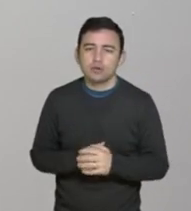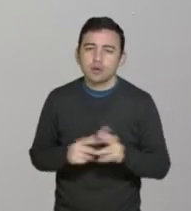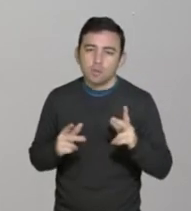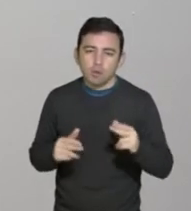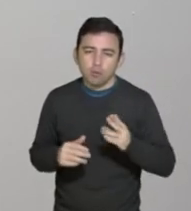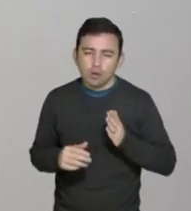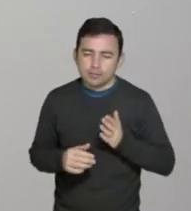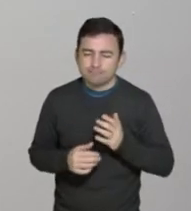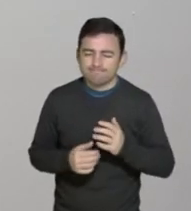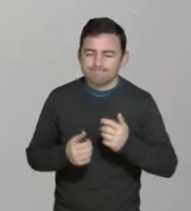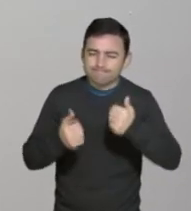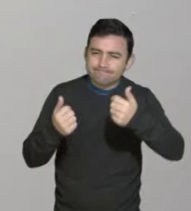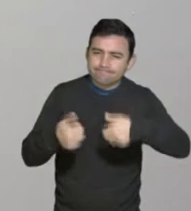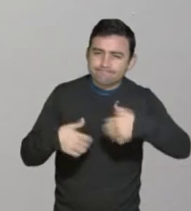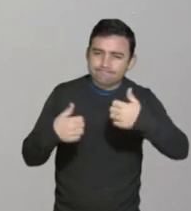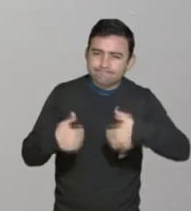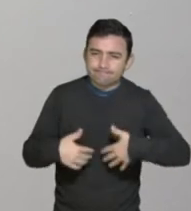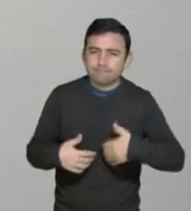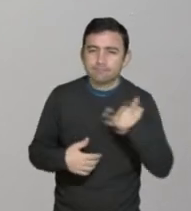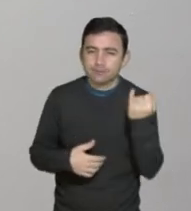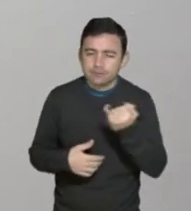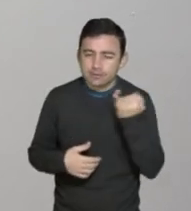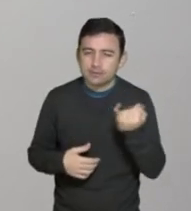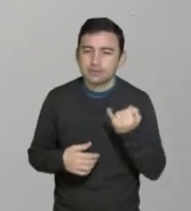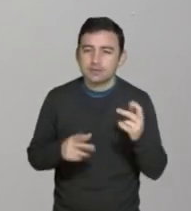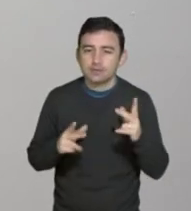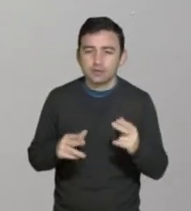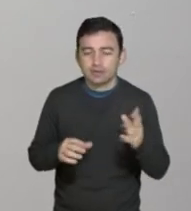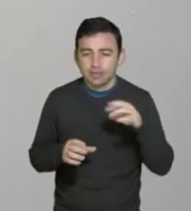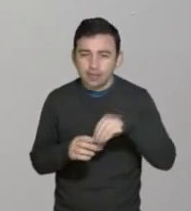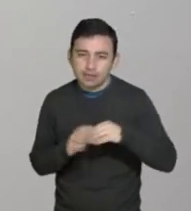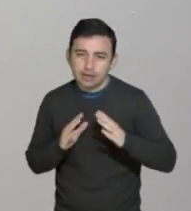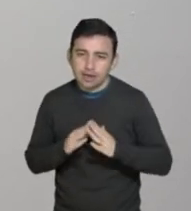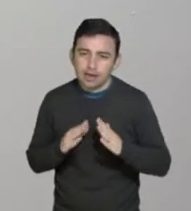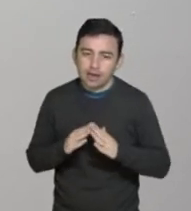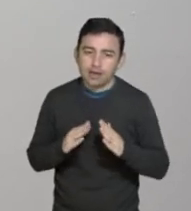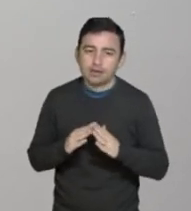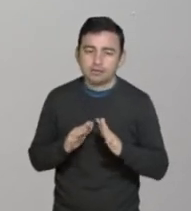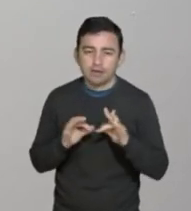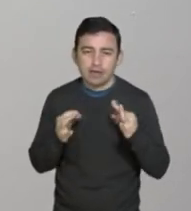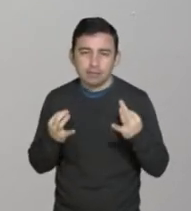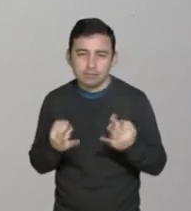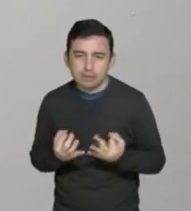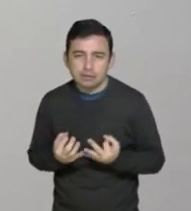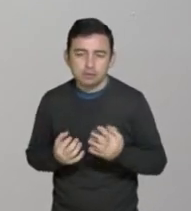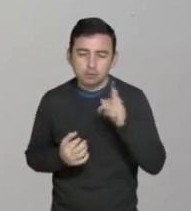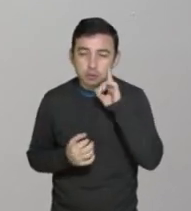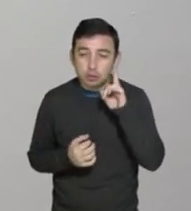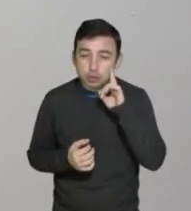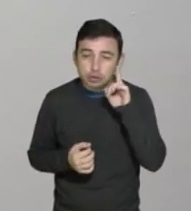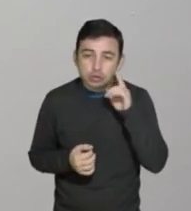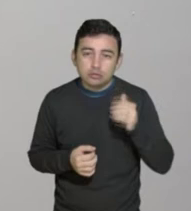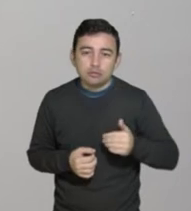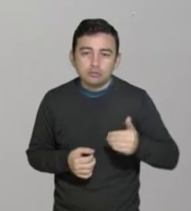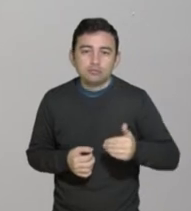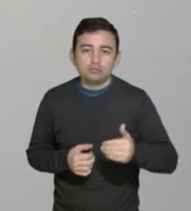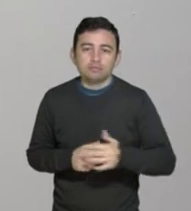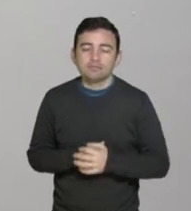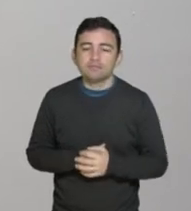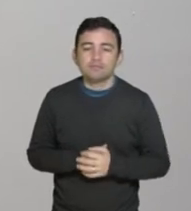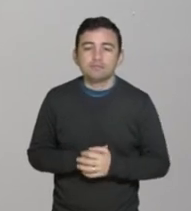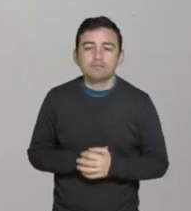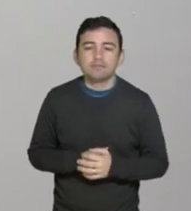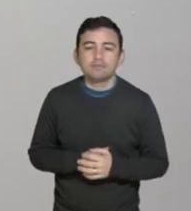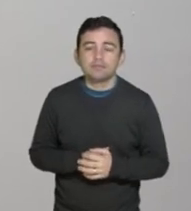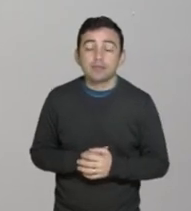do sentimento que ela tem tido em casa com os familiares, no dia a dia da vida, enfim, dar os parabéns, né,